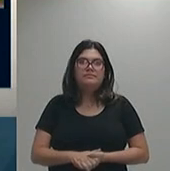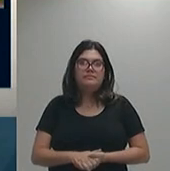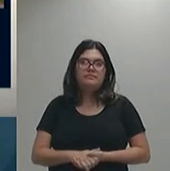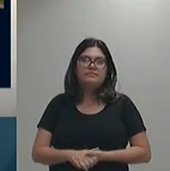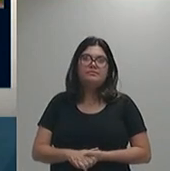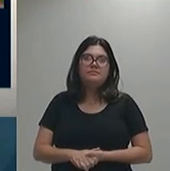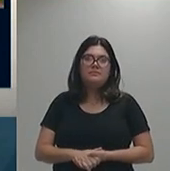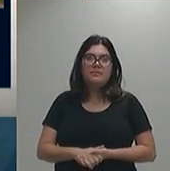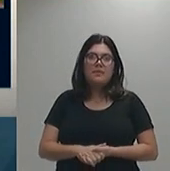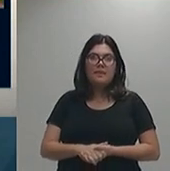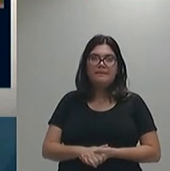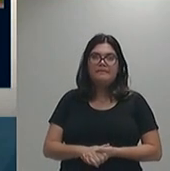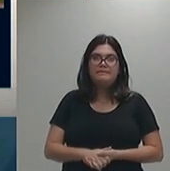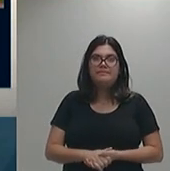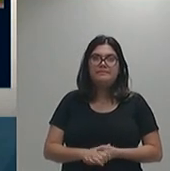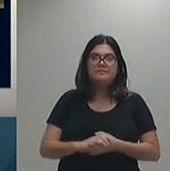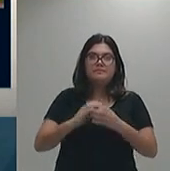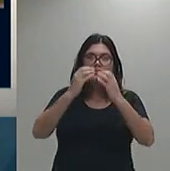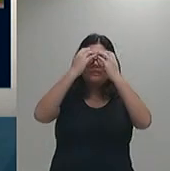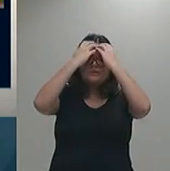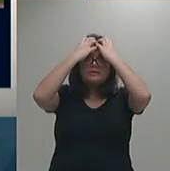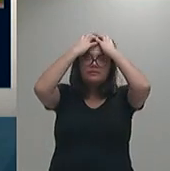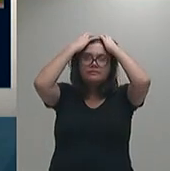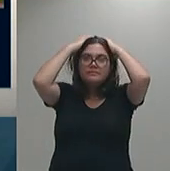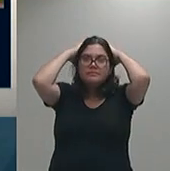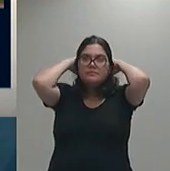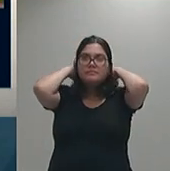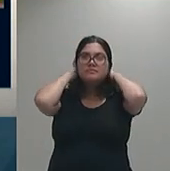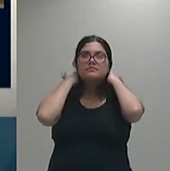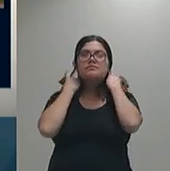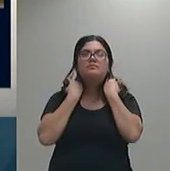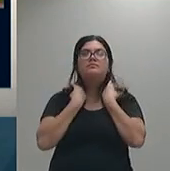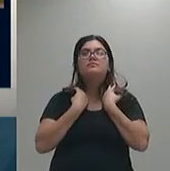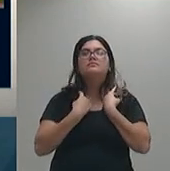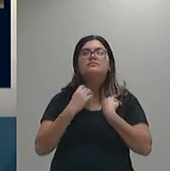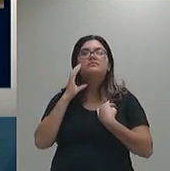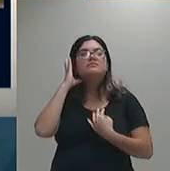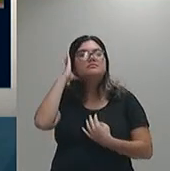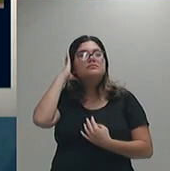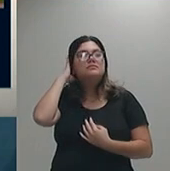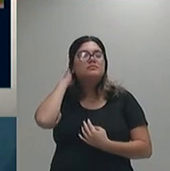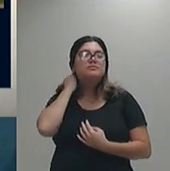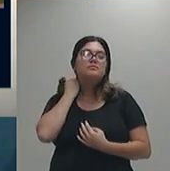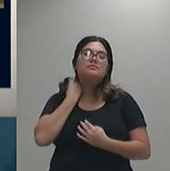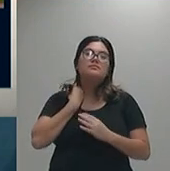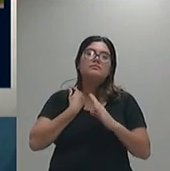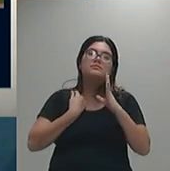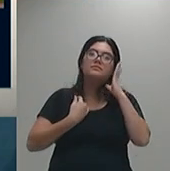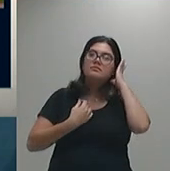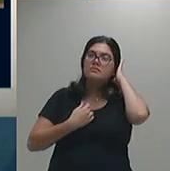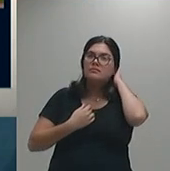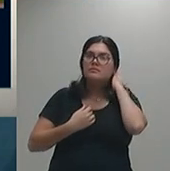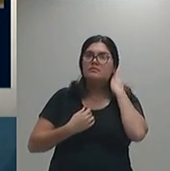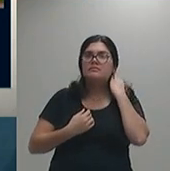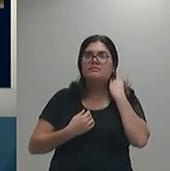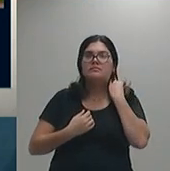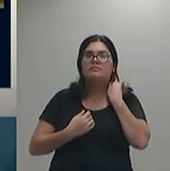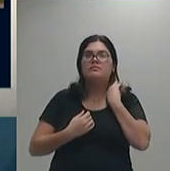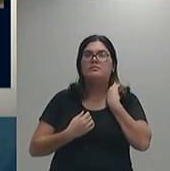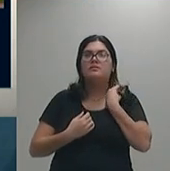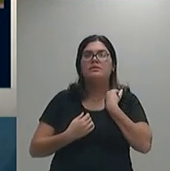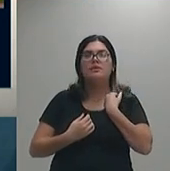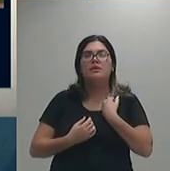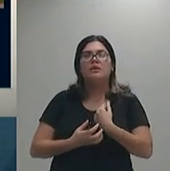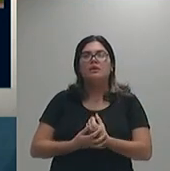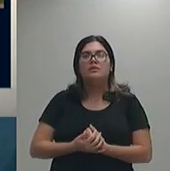a primeira se beleza podemos podemos chamar os conflitos de competência da